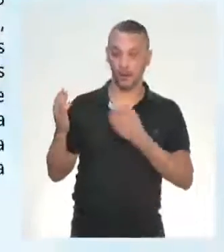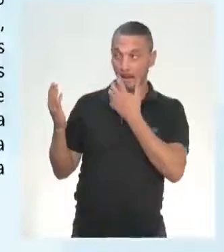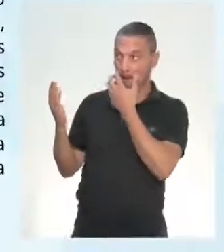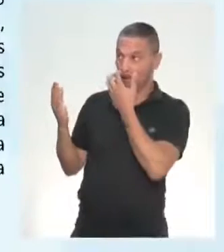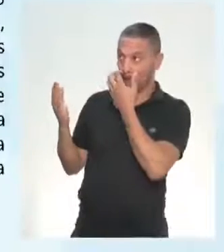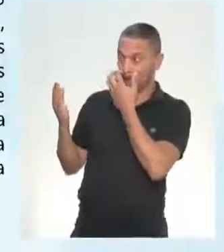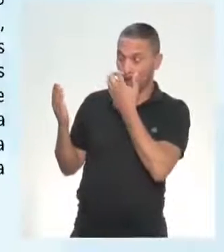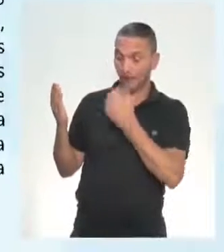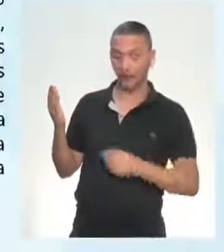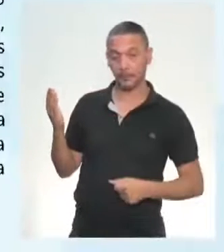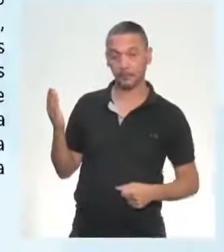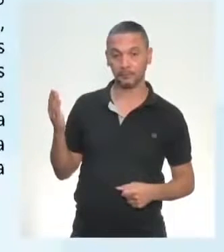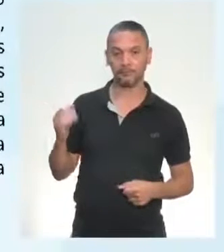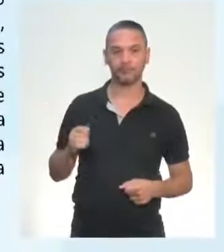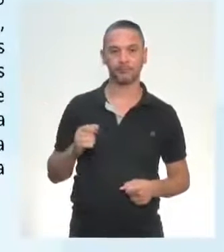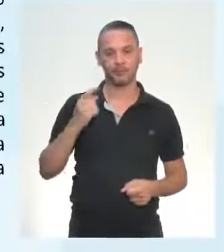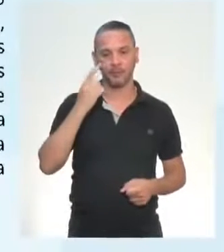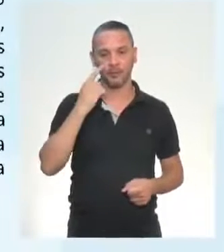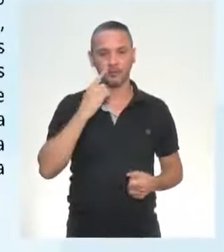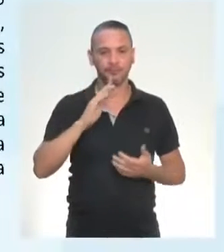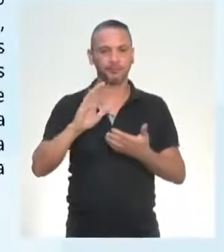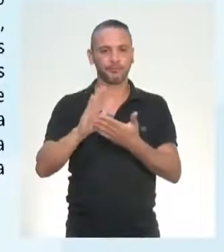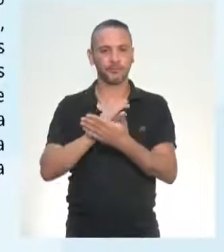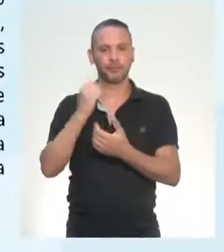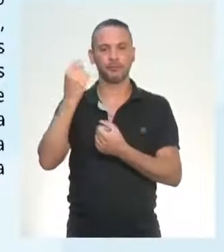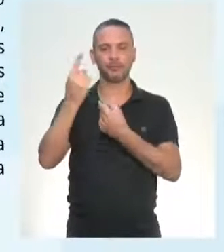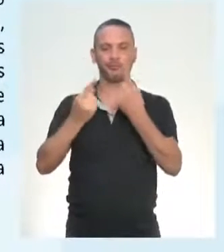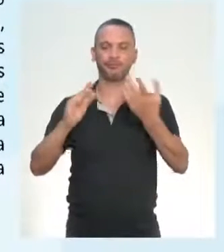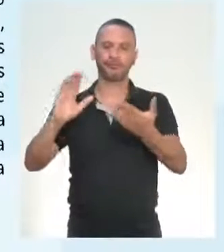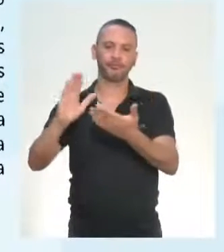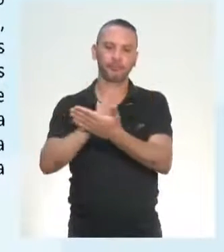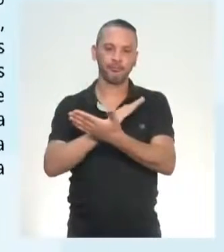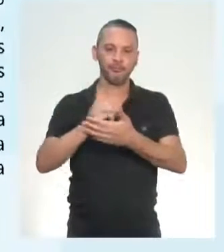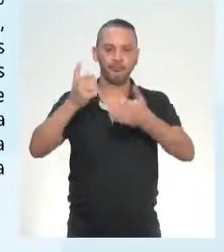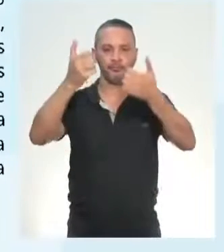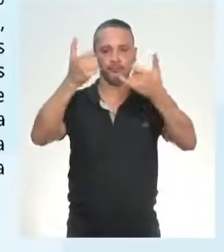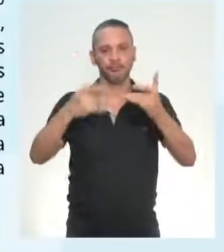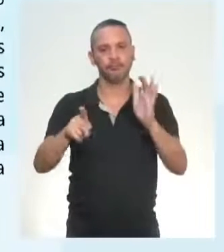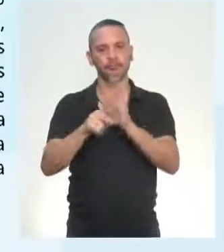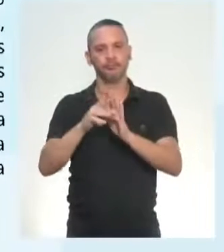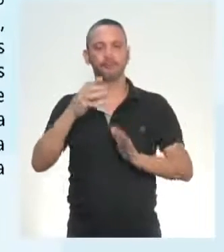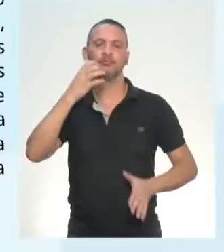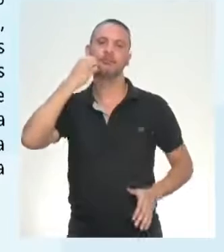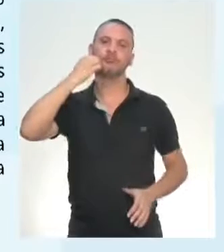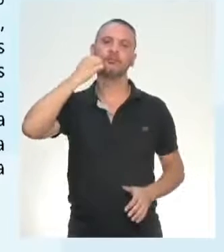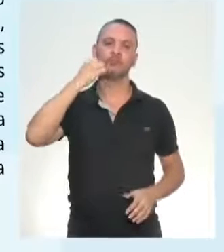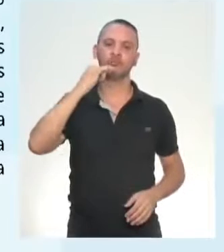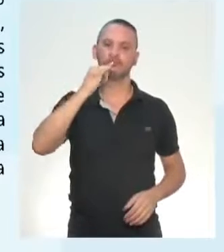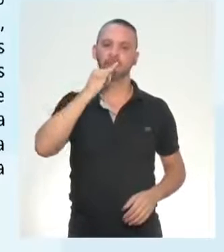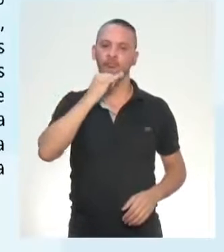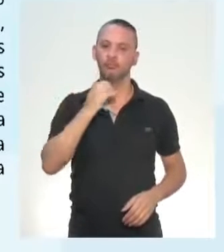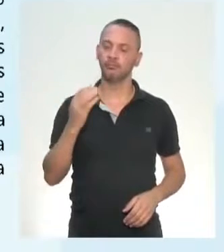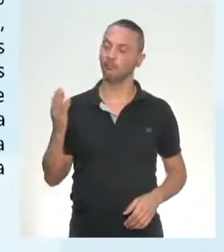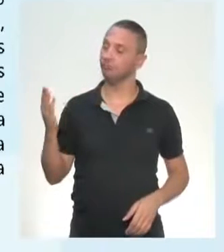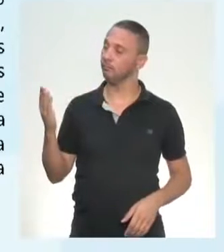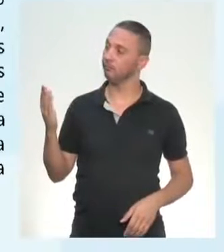histórico, não é? E aqui nós temos algumas peças de patrimônio histórico, como